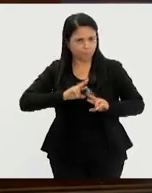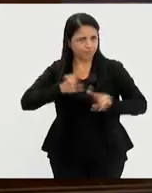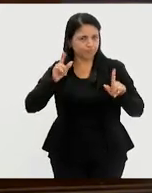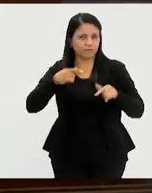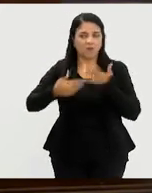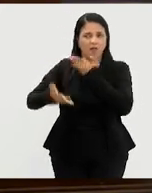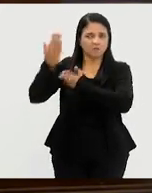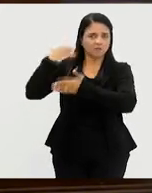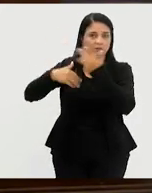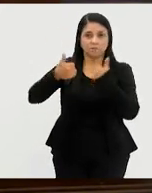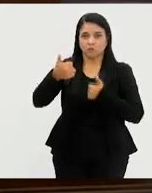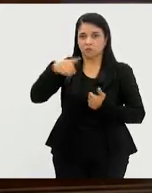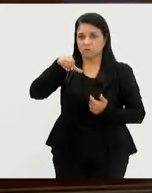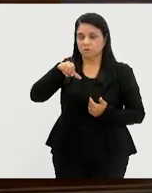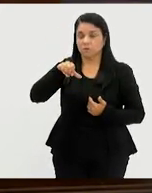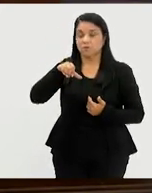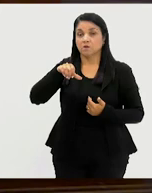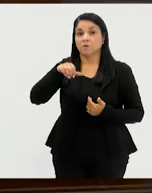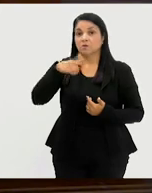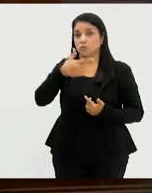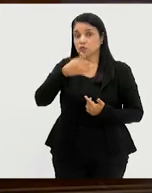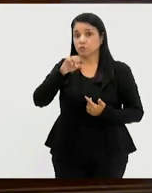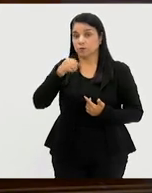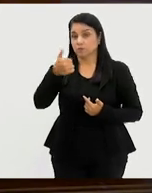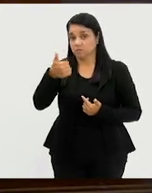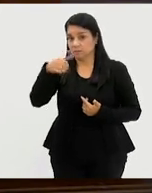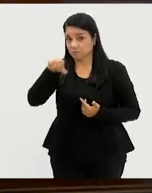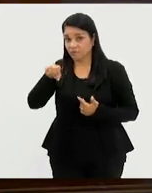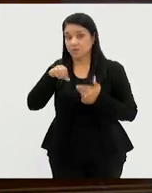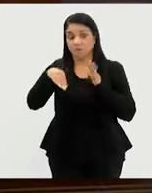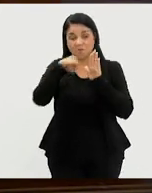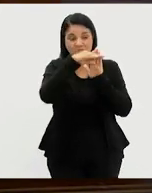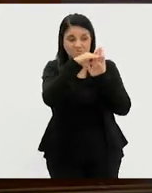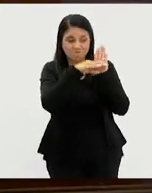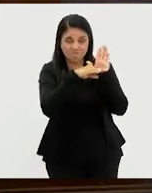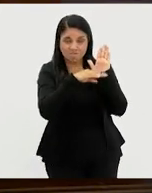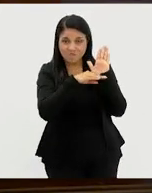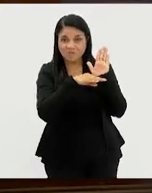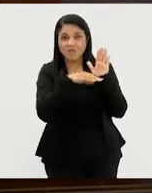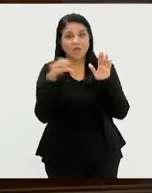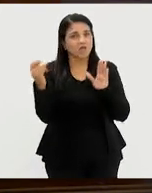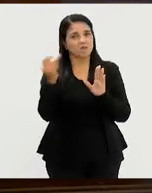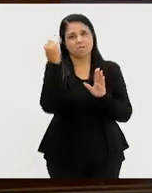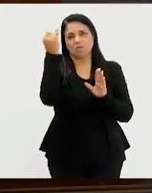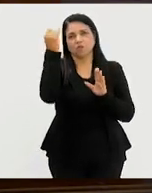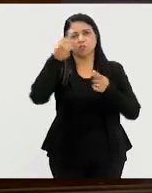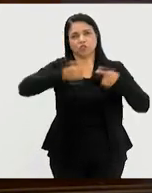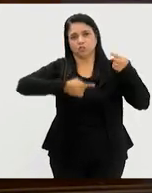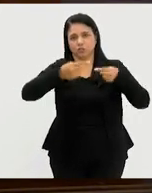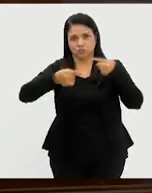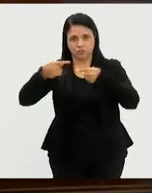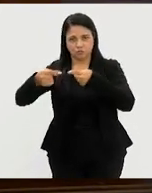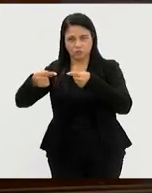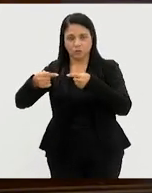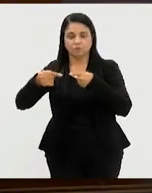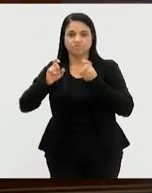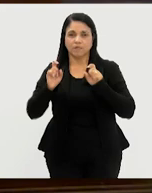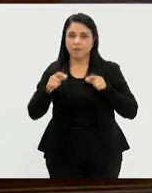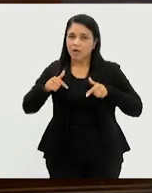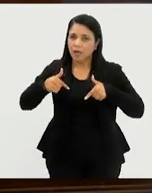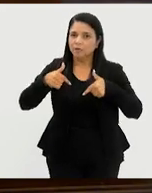Essa sempre uma foi uma preocupação e uma pauta importante da nossa atuação parlamentar